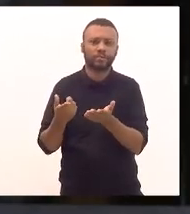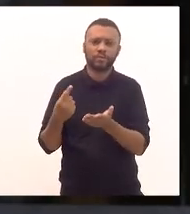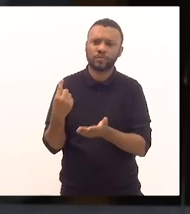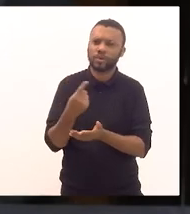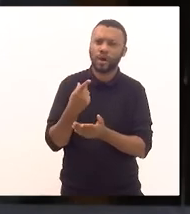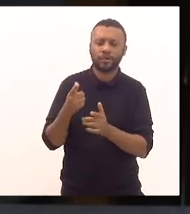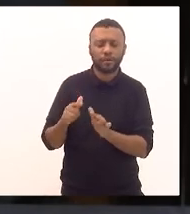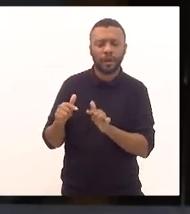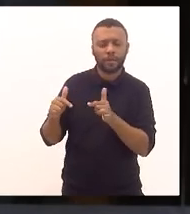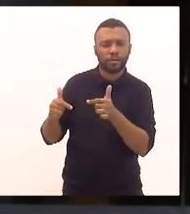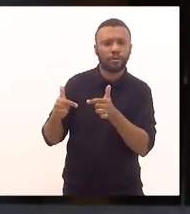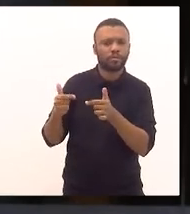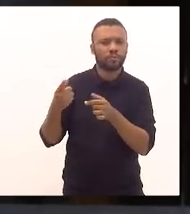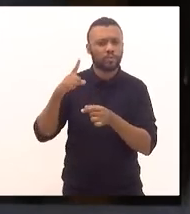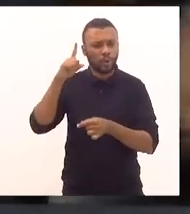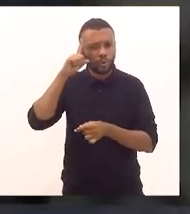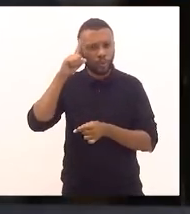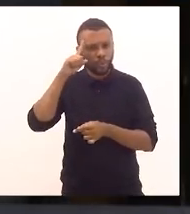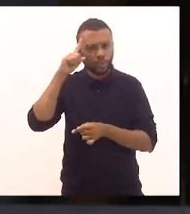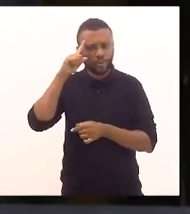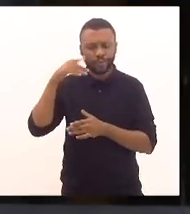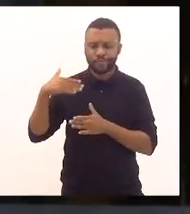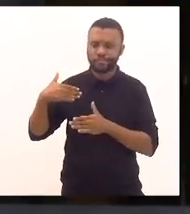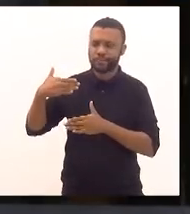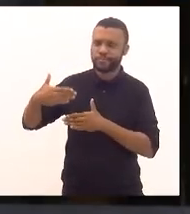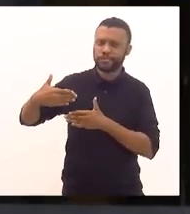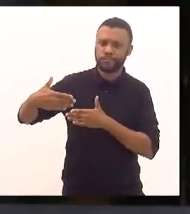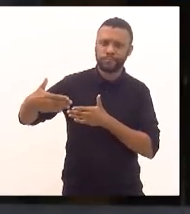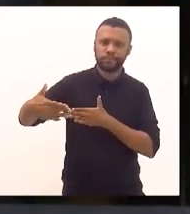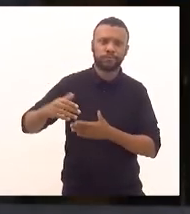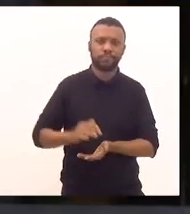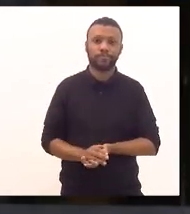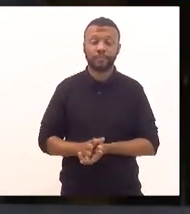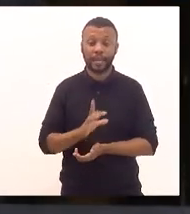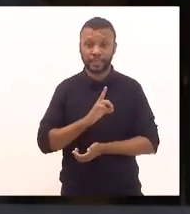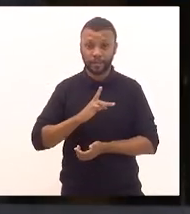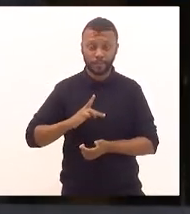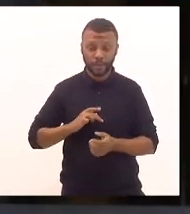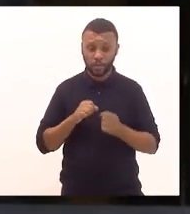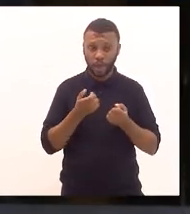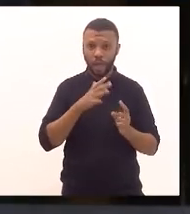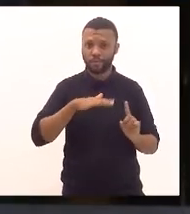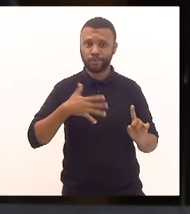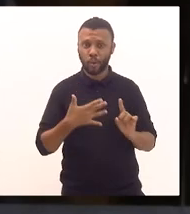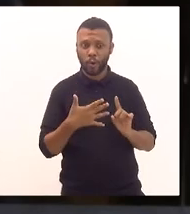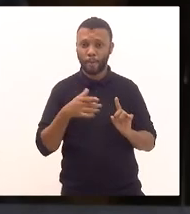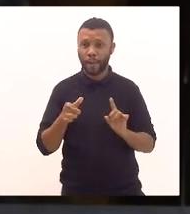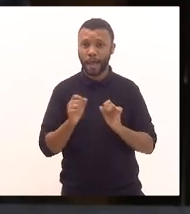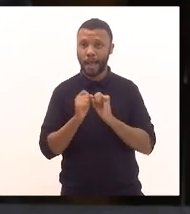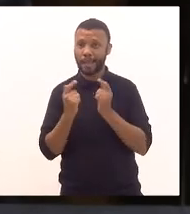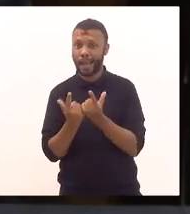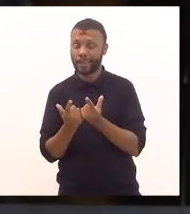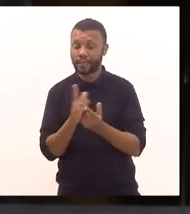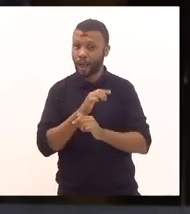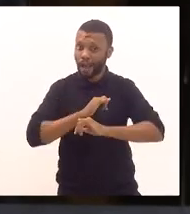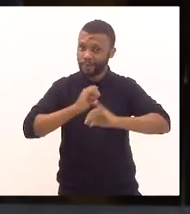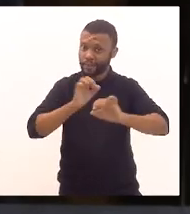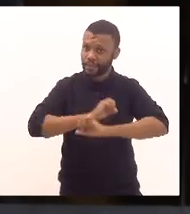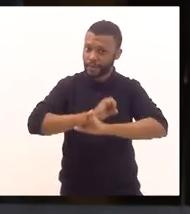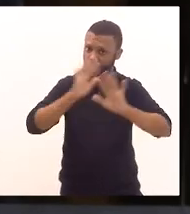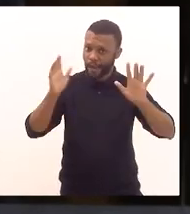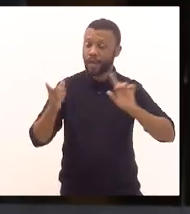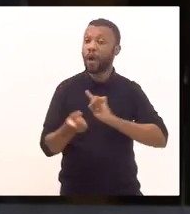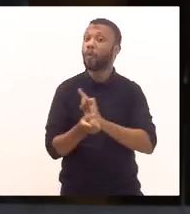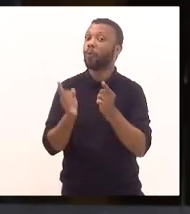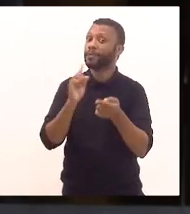afazeres diários Não não é a defensoria que está sendo homenageado pela Assembleia Legislativa que ele já está instalado aqui